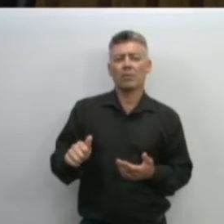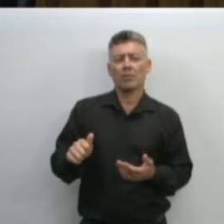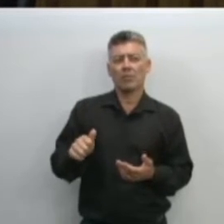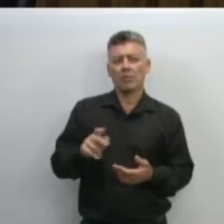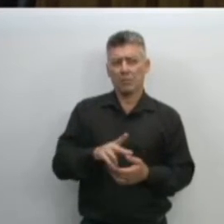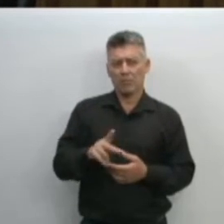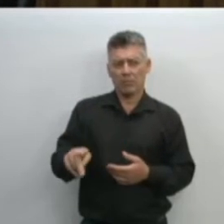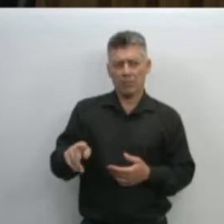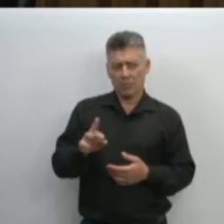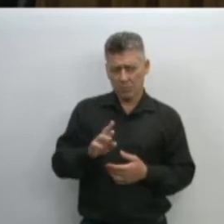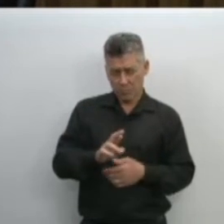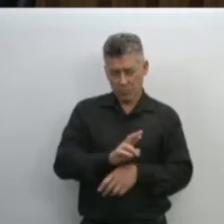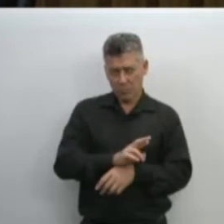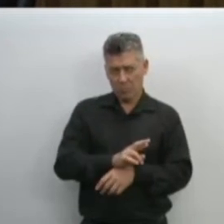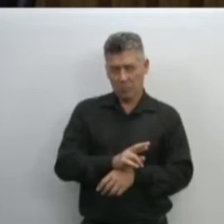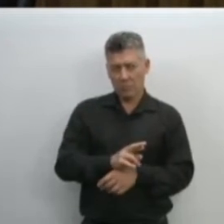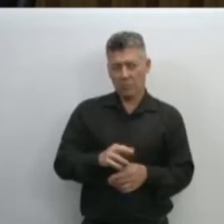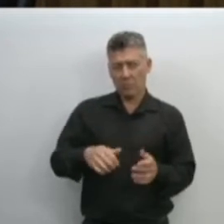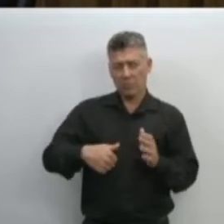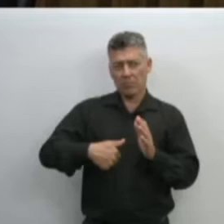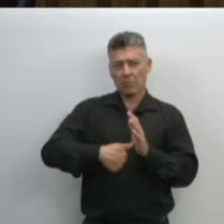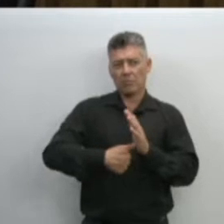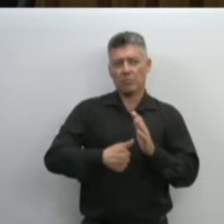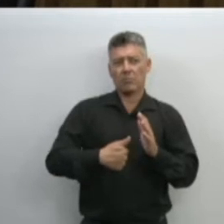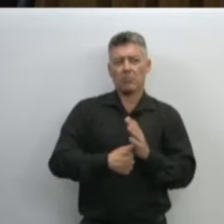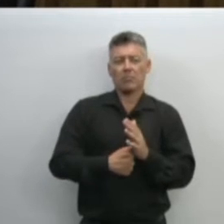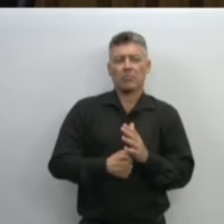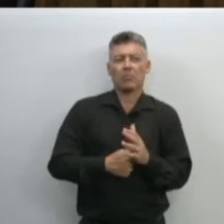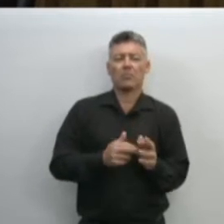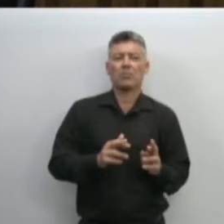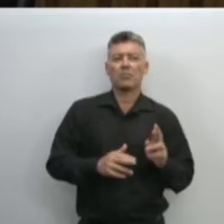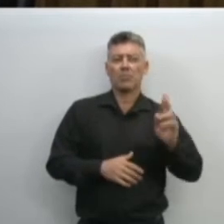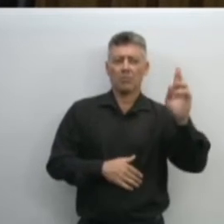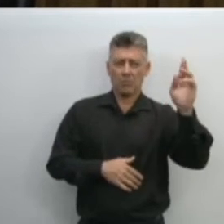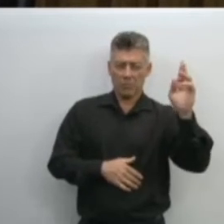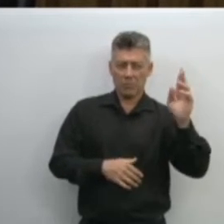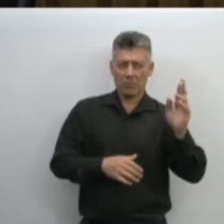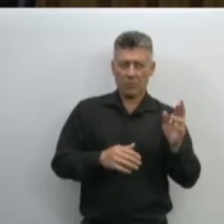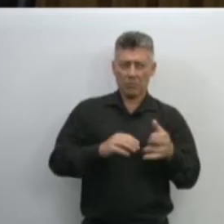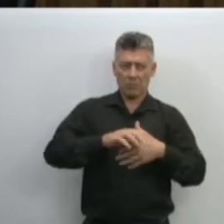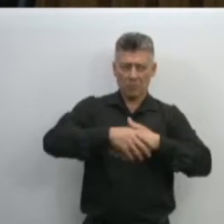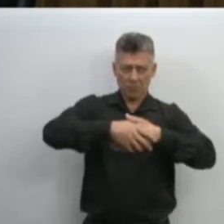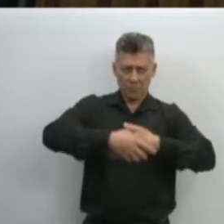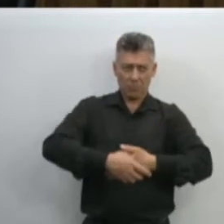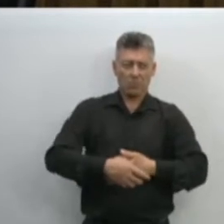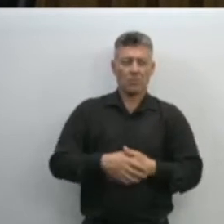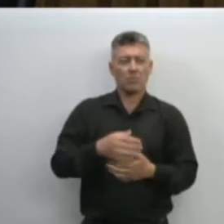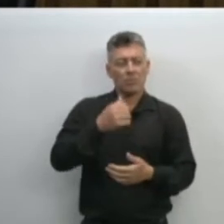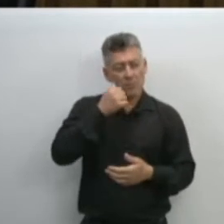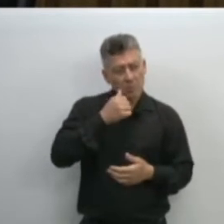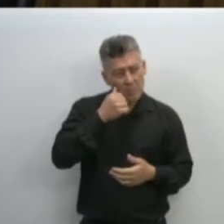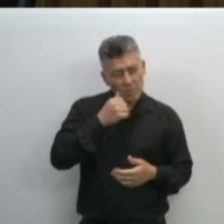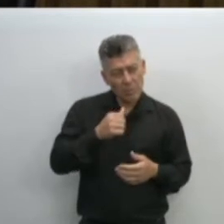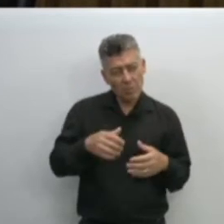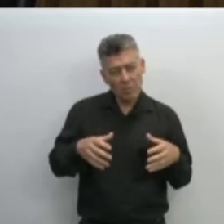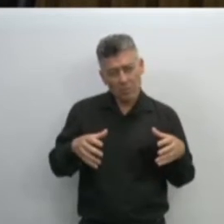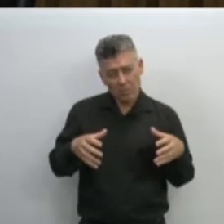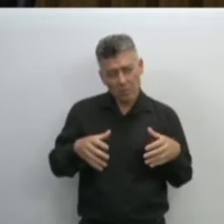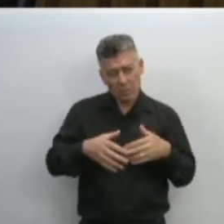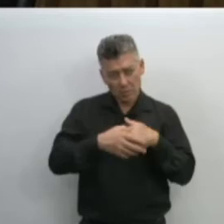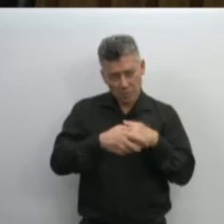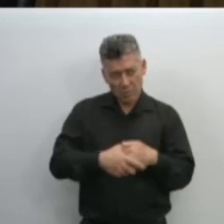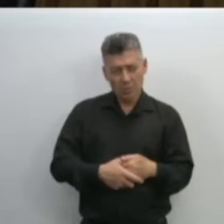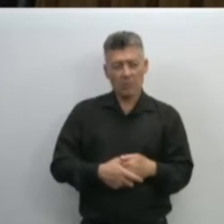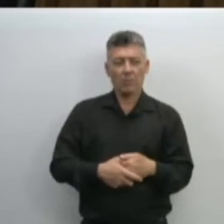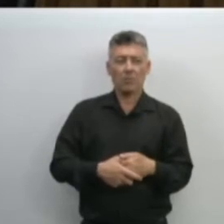Paulino. Cria o selo de responsabilidade social parceiro das mulheres, certificando empresas que priorizam a contratação de